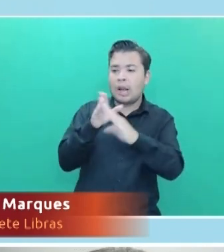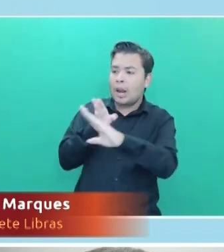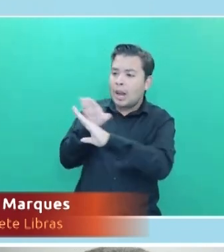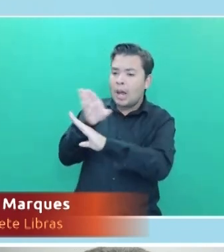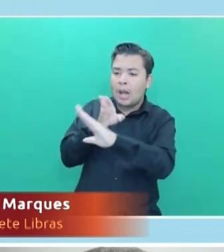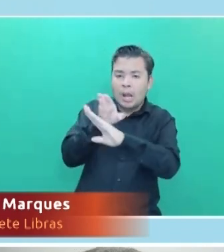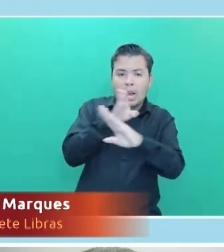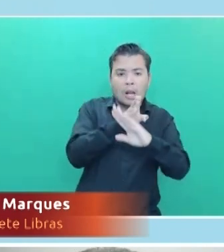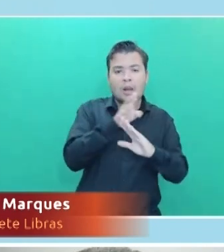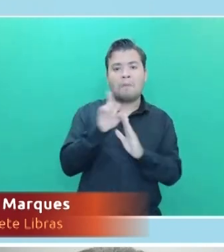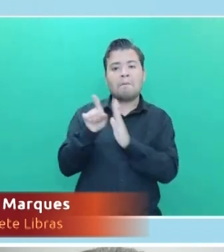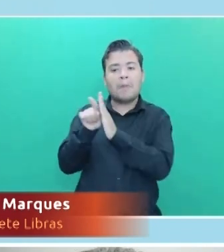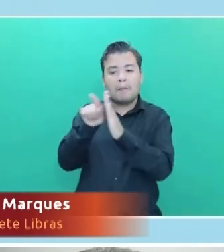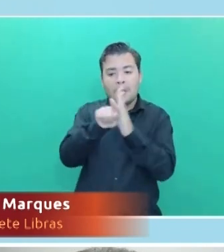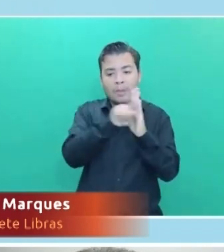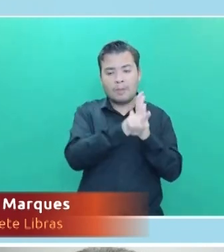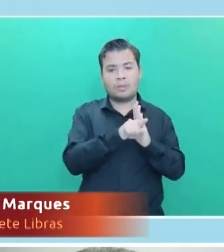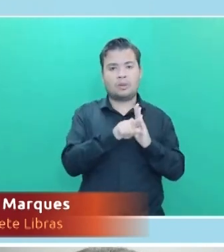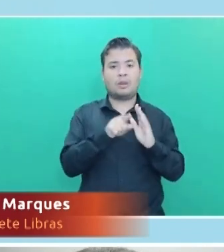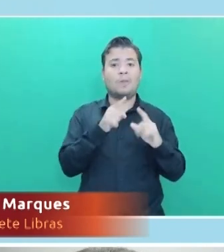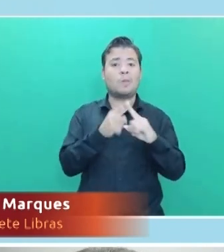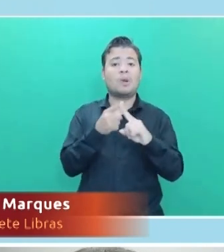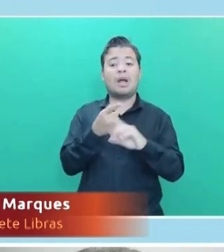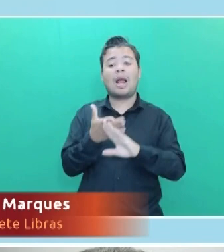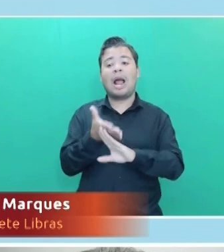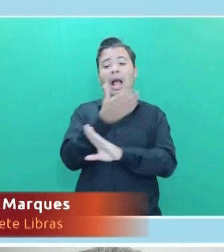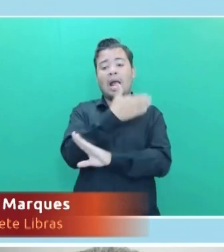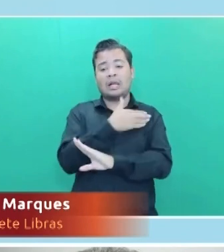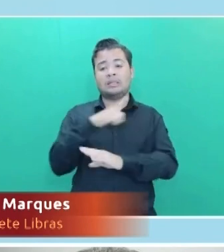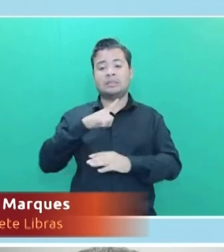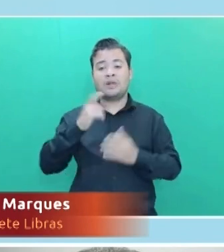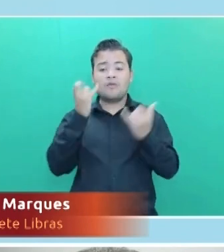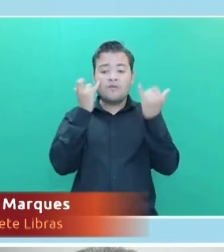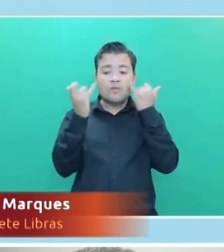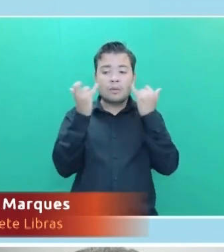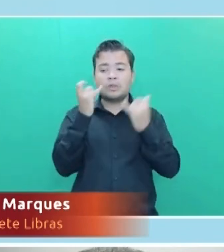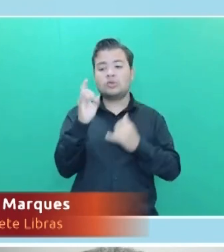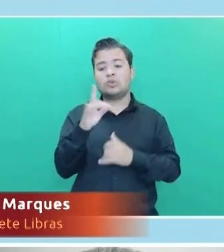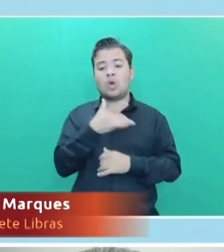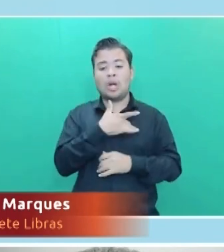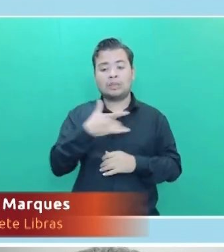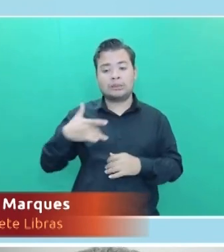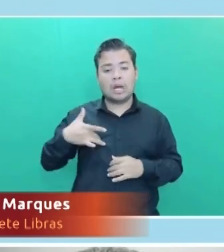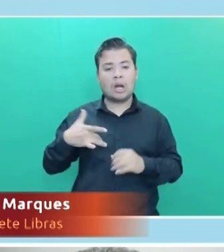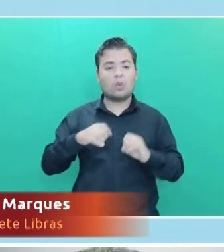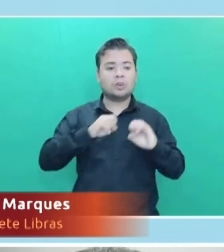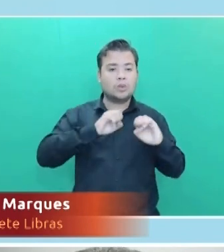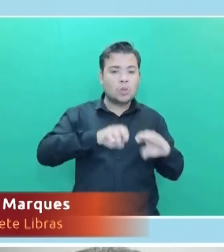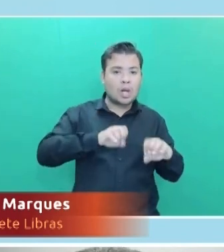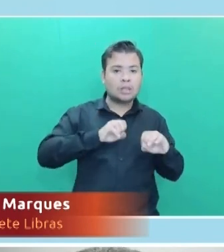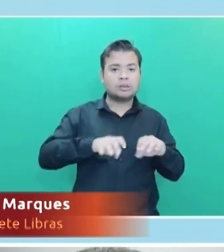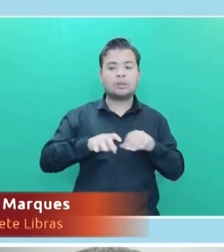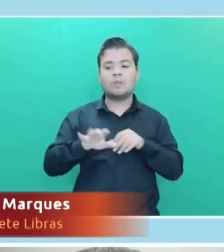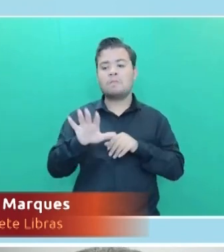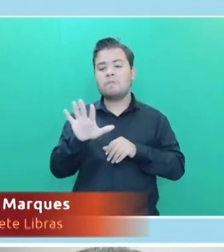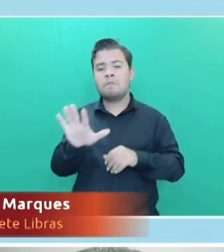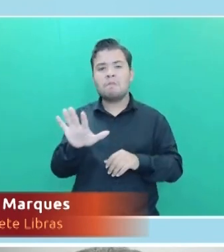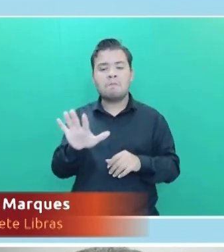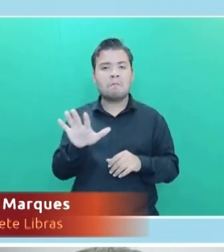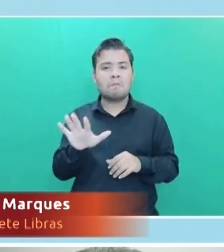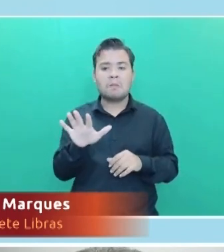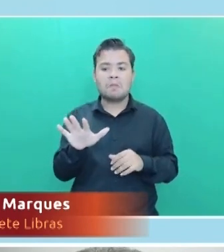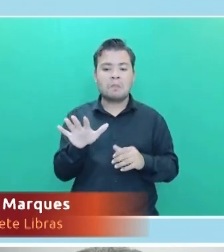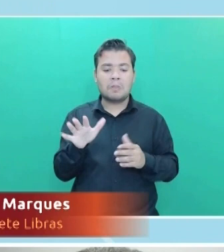tinha os dados, por exemplo, da saúde, da educação, muitas vezes não chega